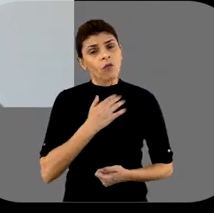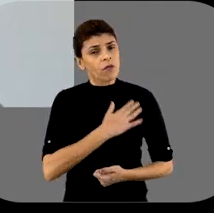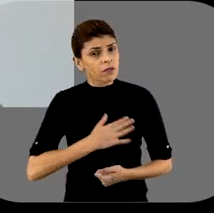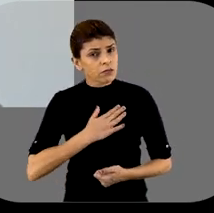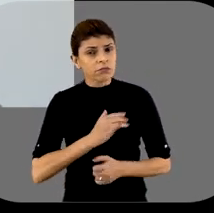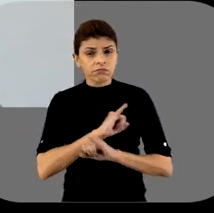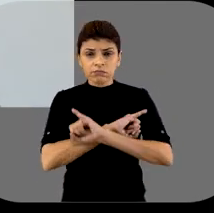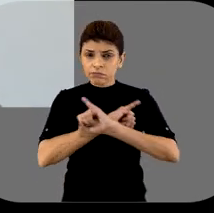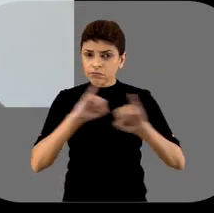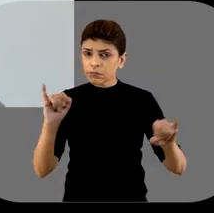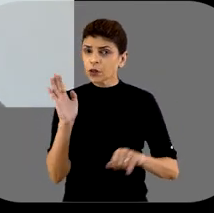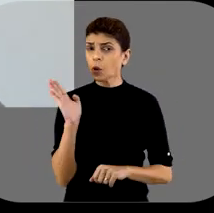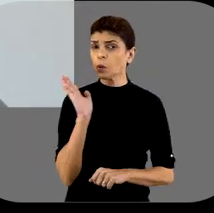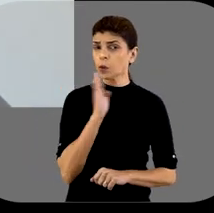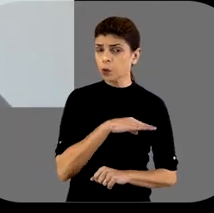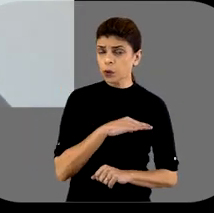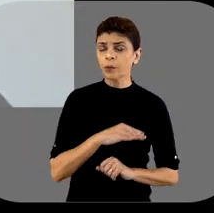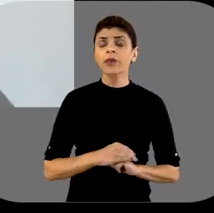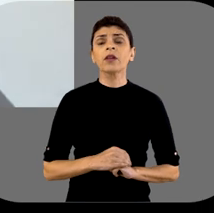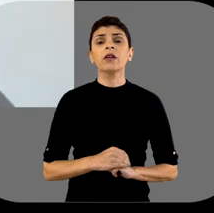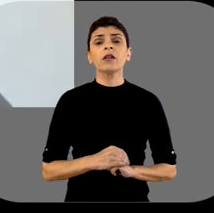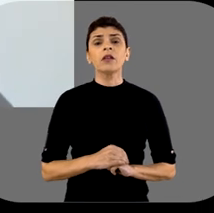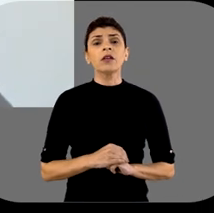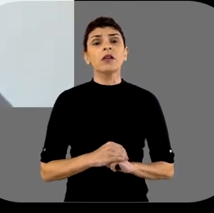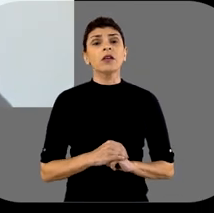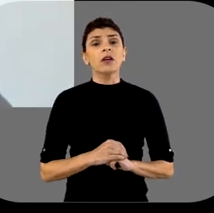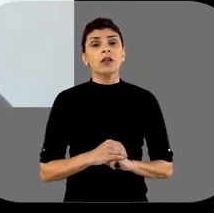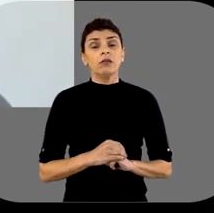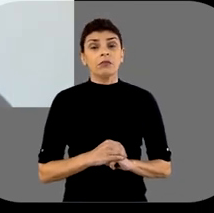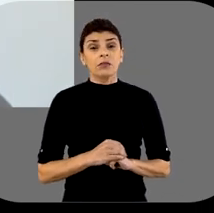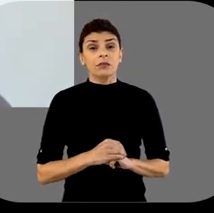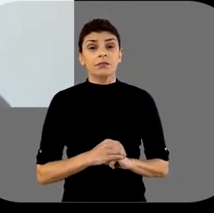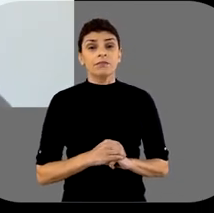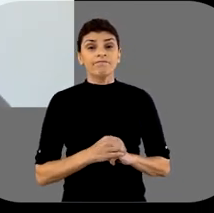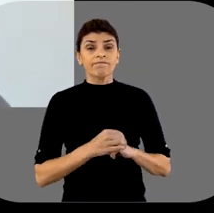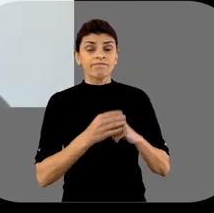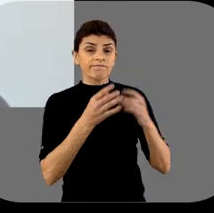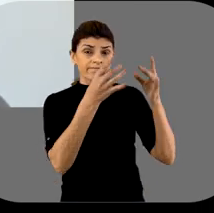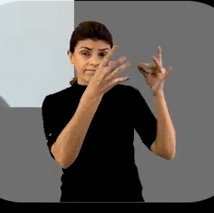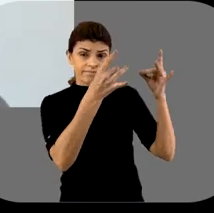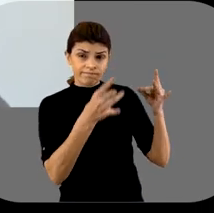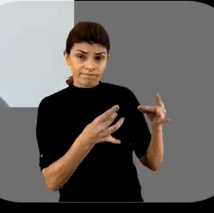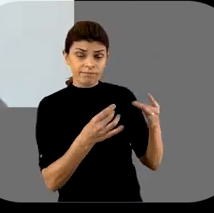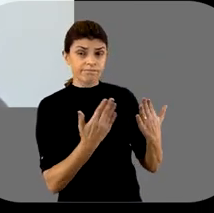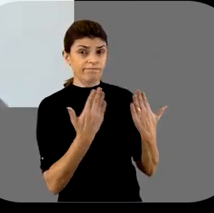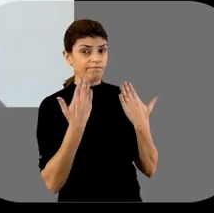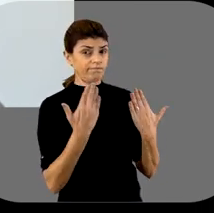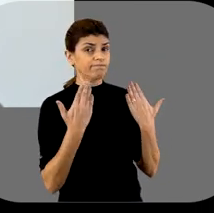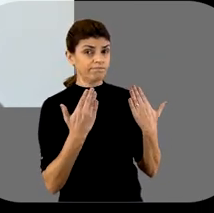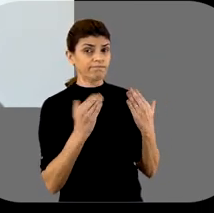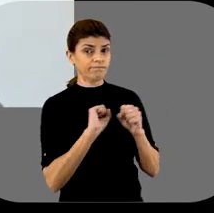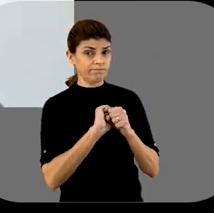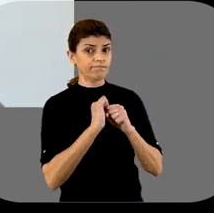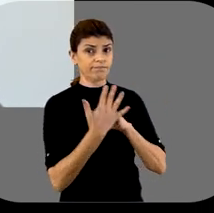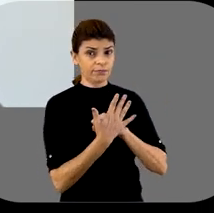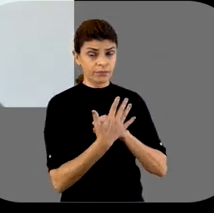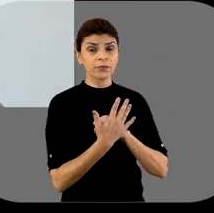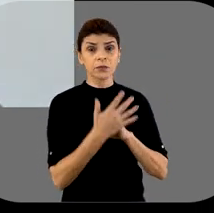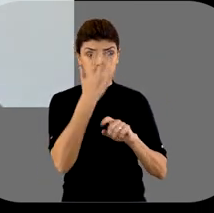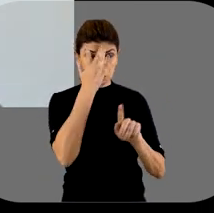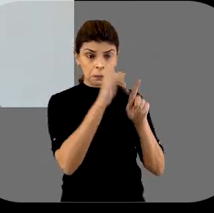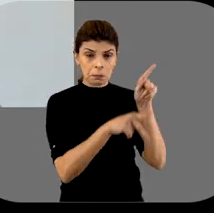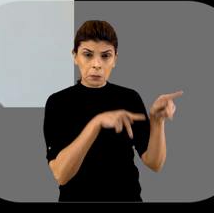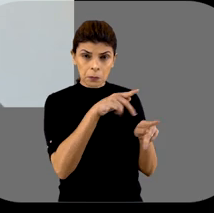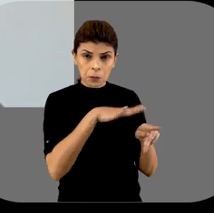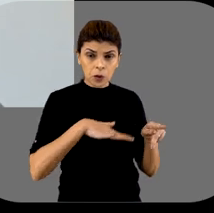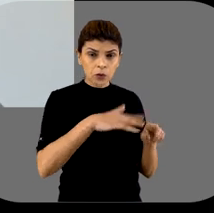eu gostaria de ressaltar é que um dos critérios utilizados para suspeita de COVID-19 em